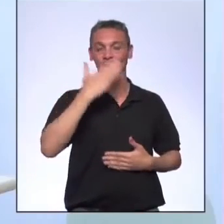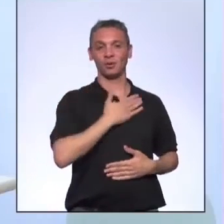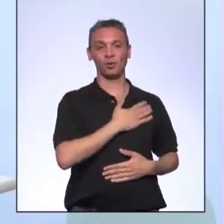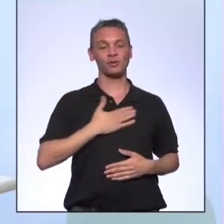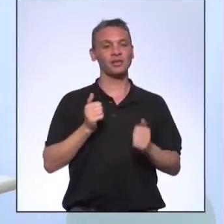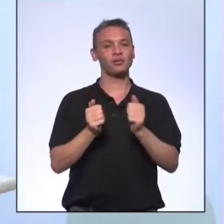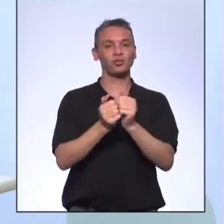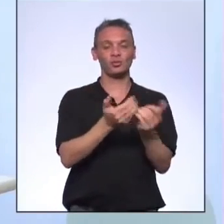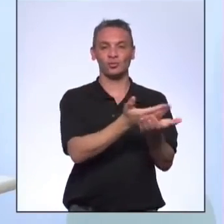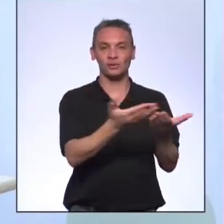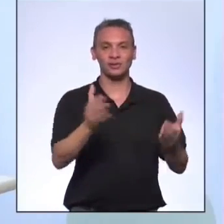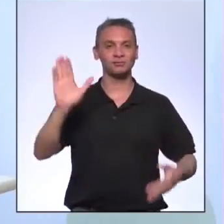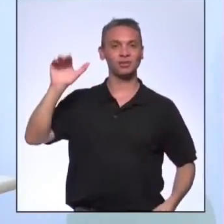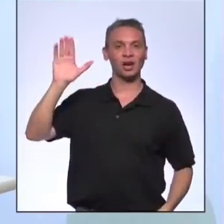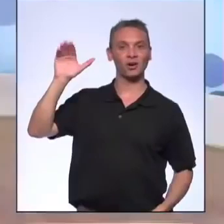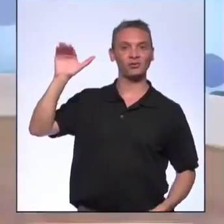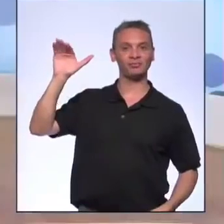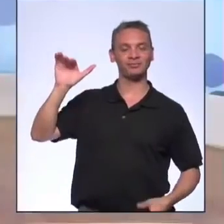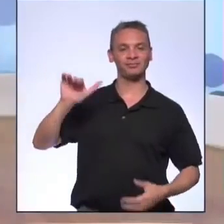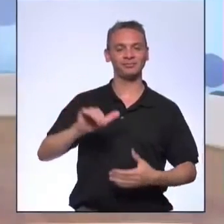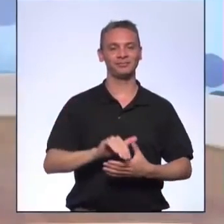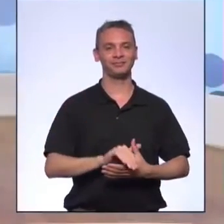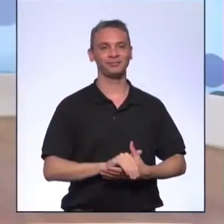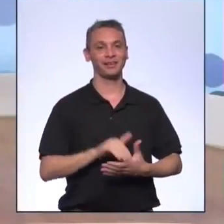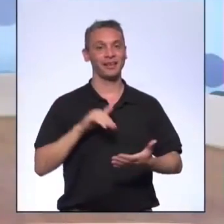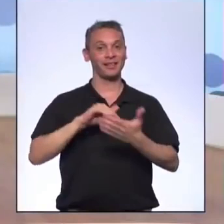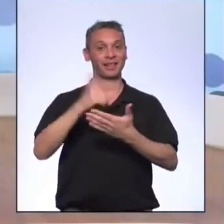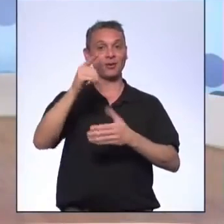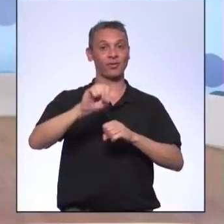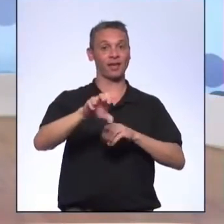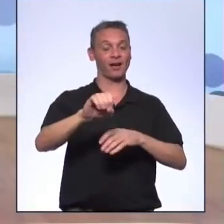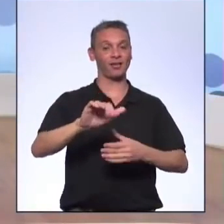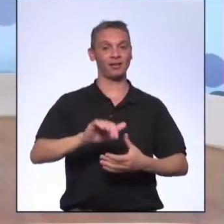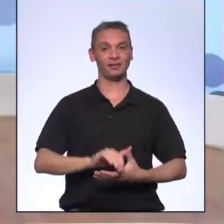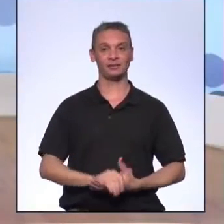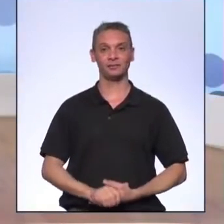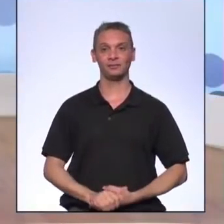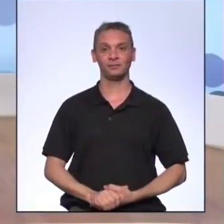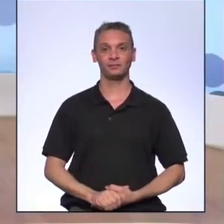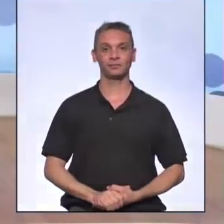a aula. Gente, foi um prazer estar aqui com vocês. Tchau, tchau. Tchau, tchau, gente. Até a próxima.